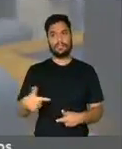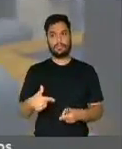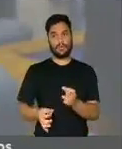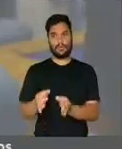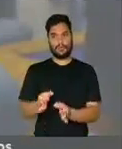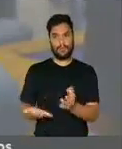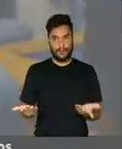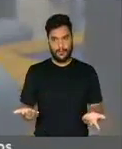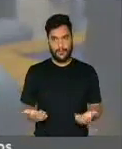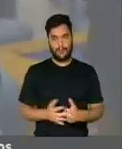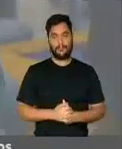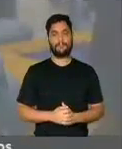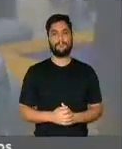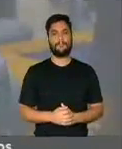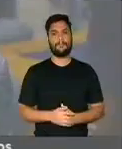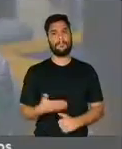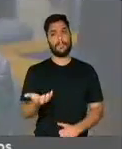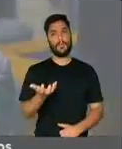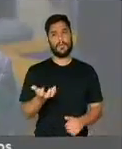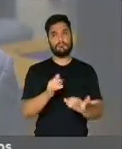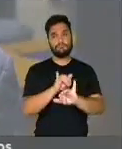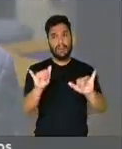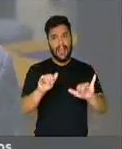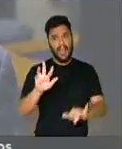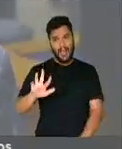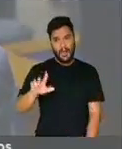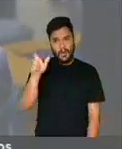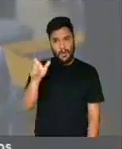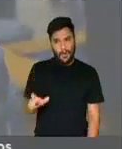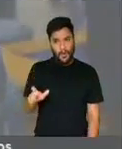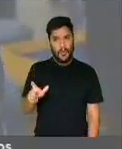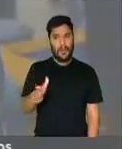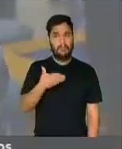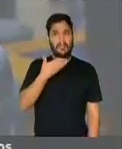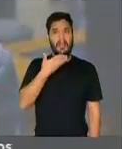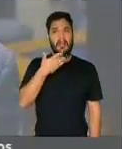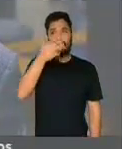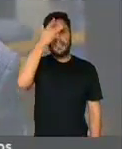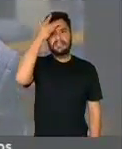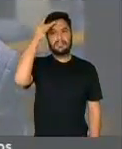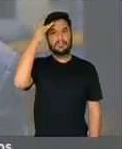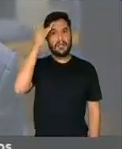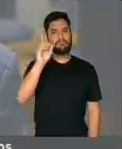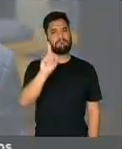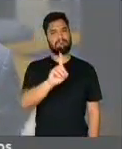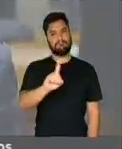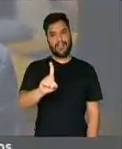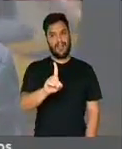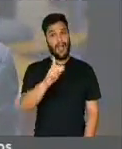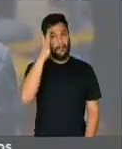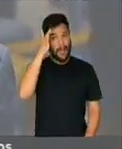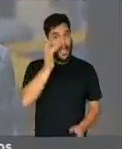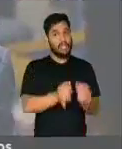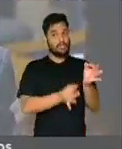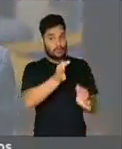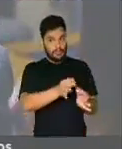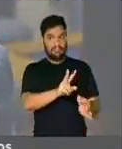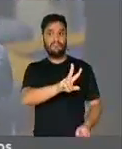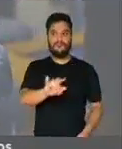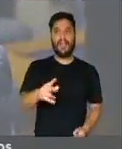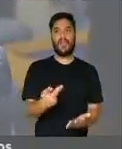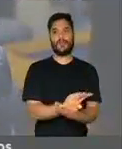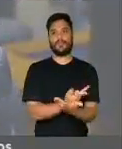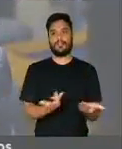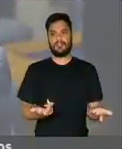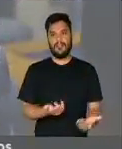E quero dizer a todos que estão achando que o Lula é o herói, se prepare, porque a justiça vai ser feita. E a